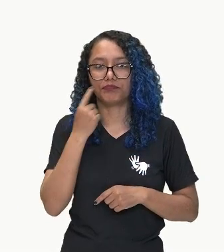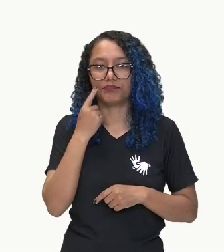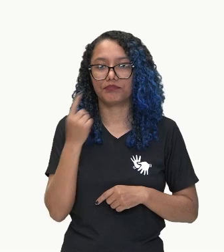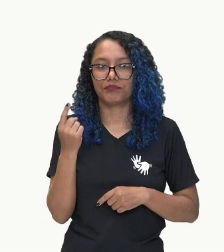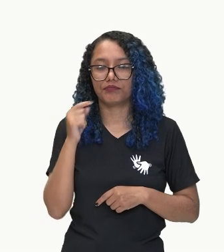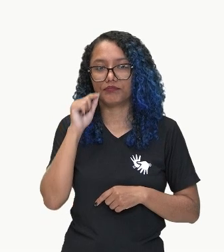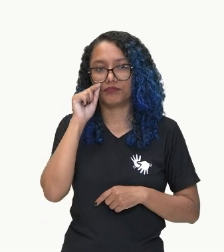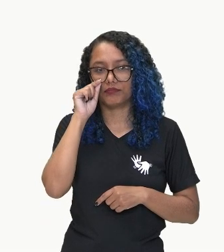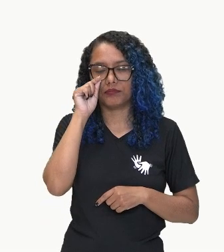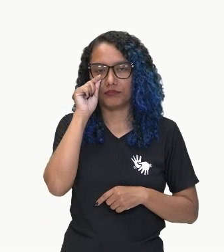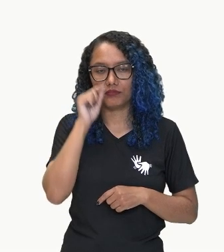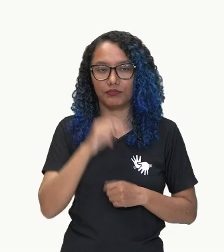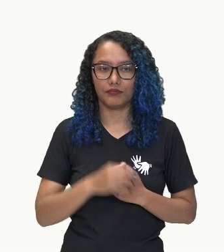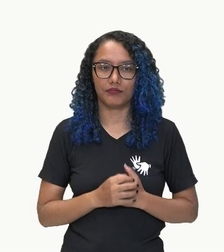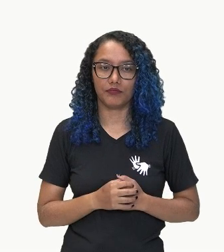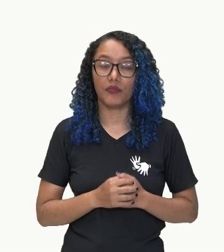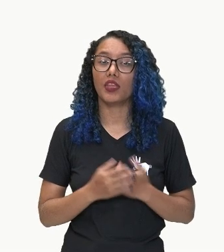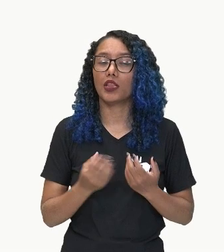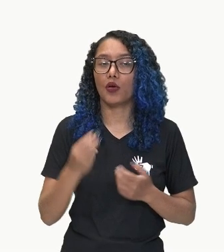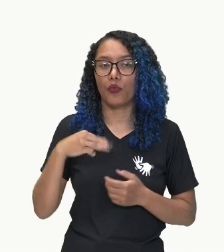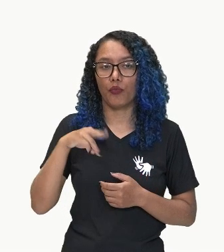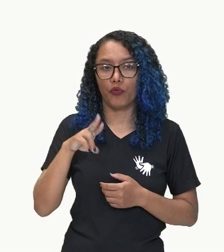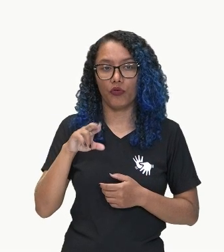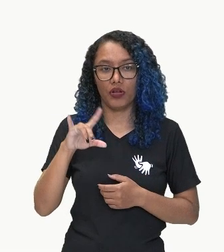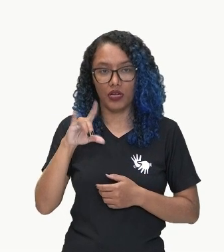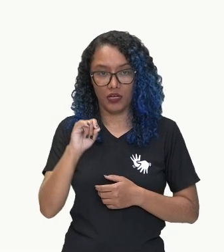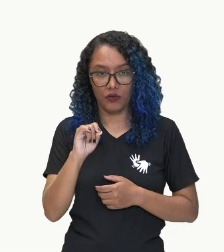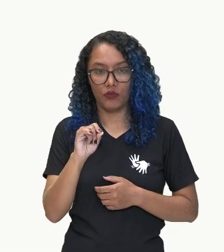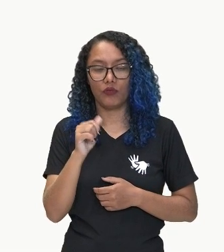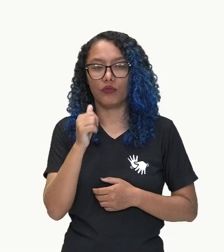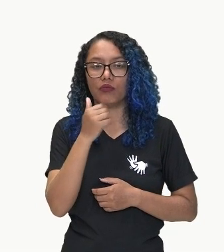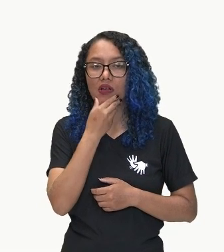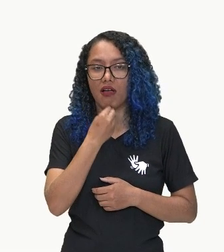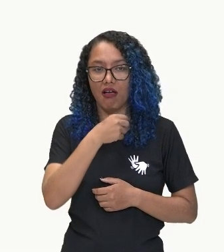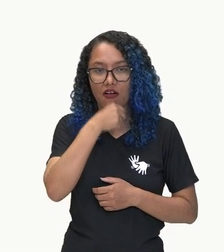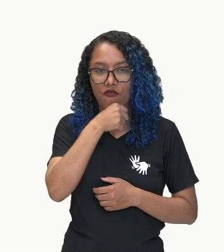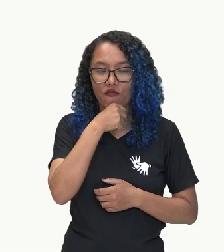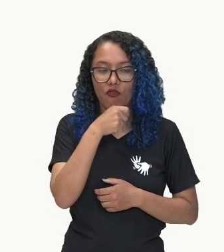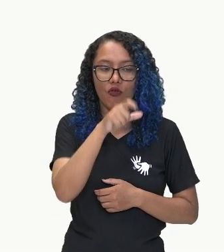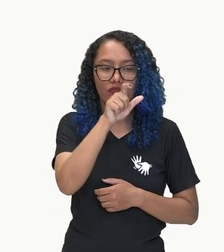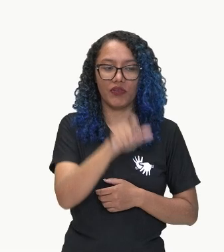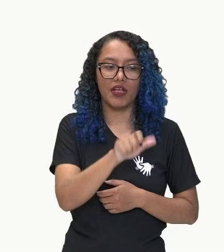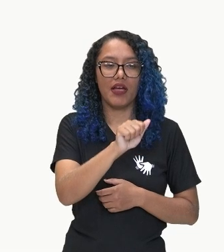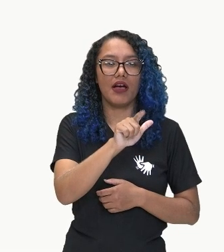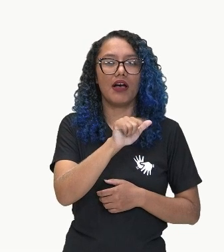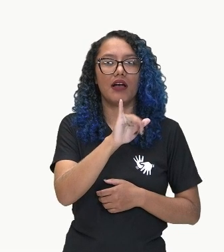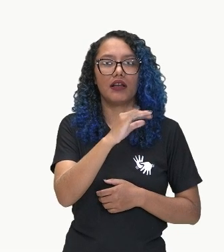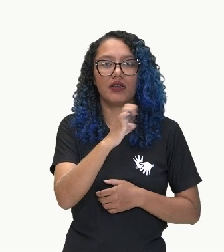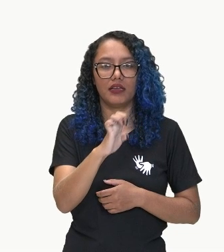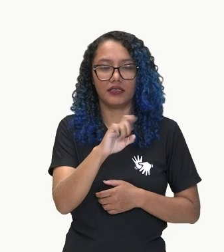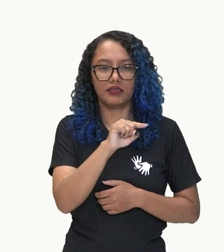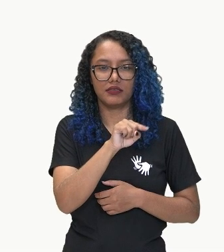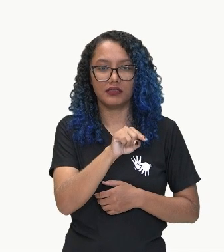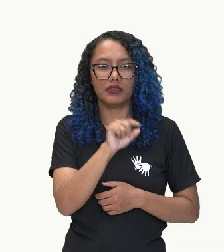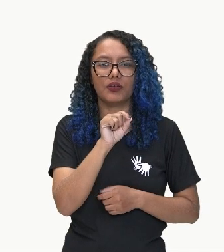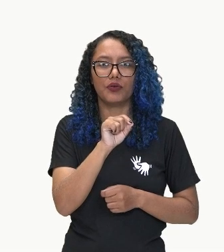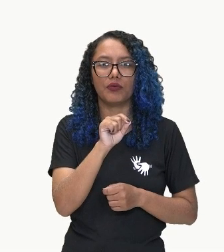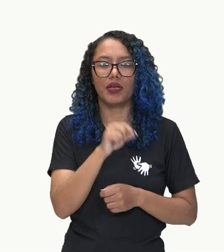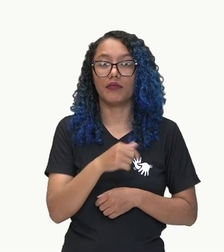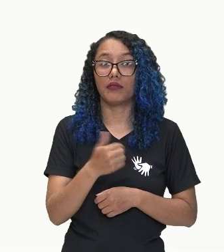leitura. Murilo, o avô de Alice, distribuiu